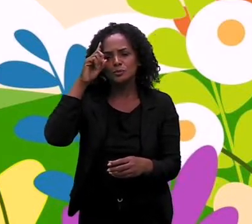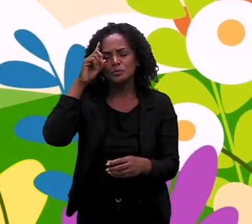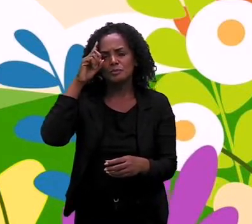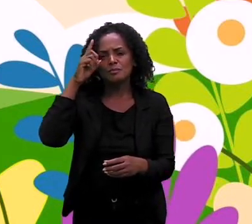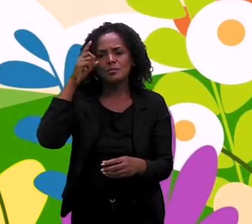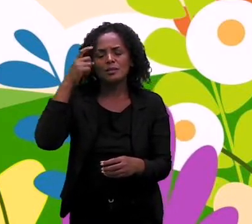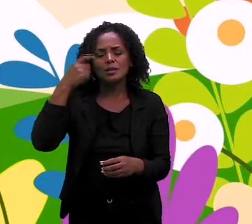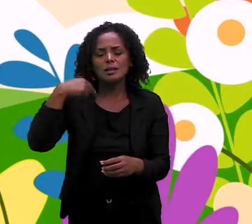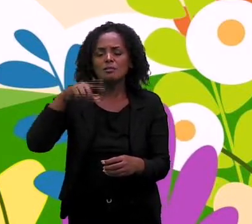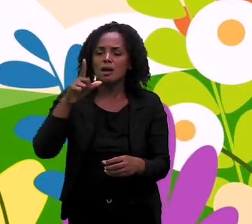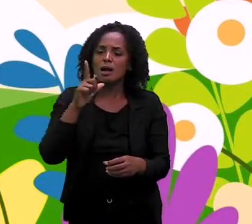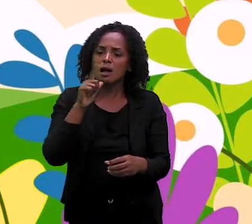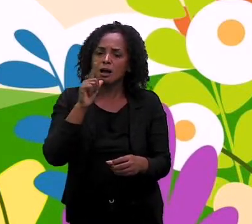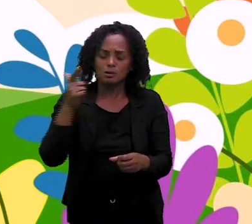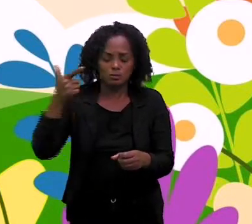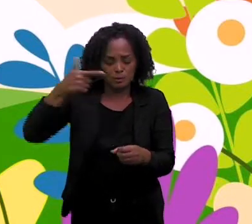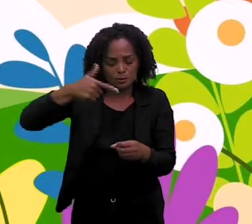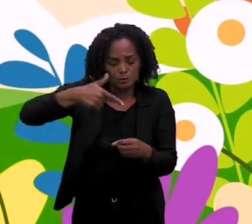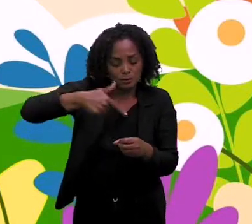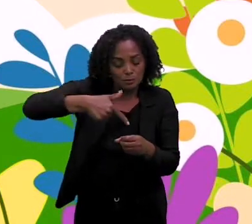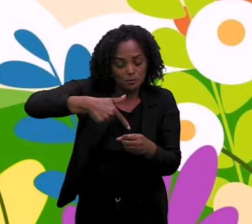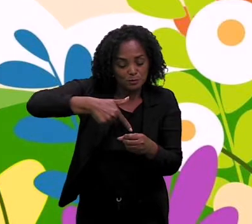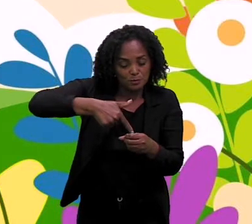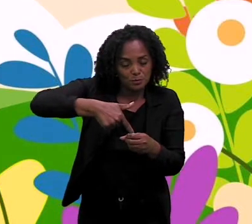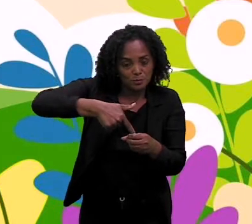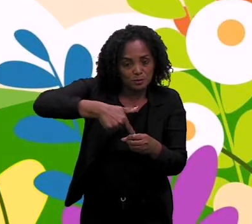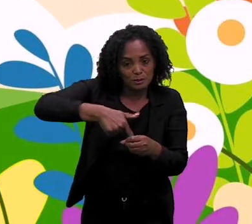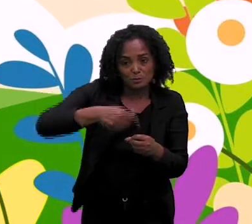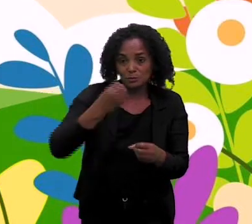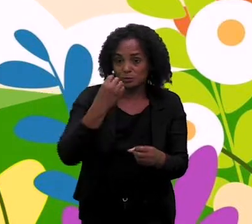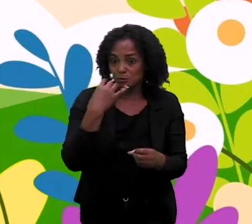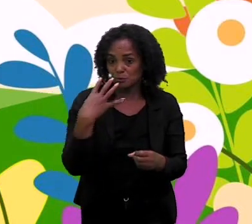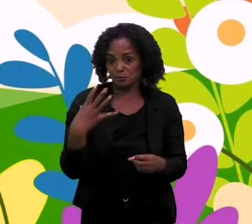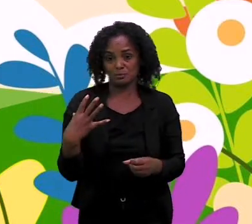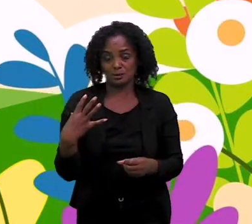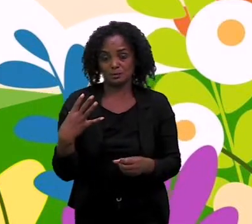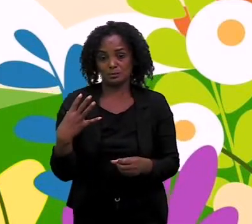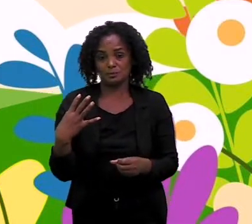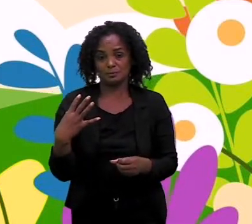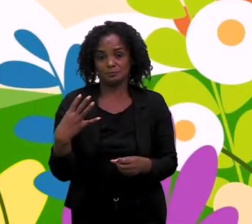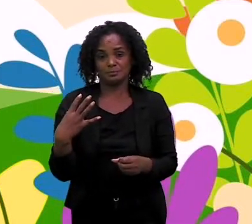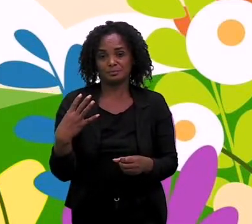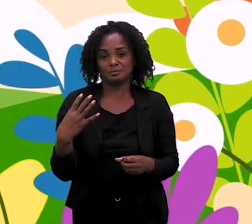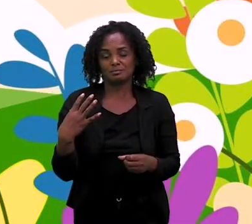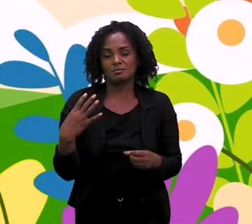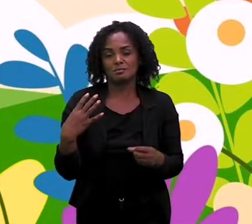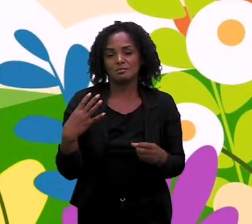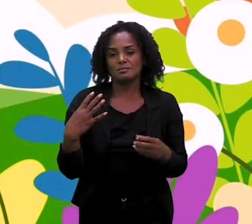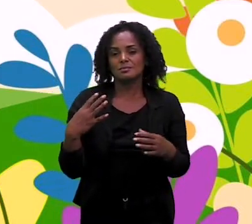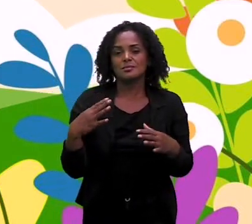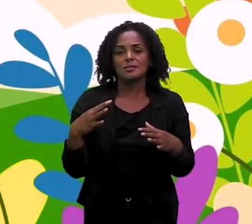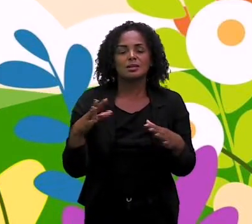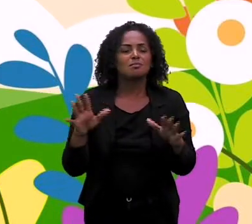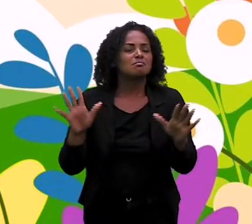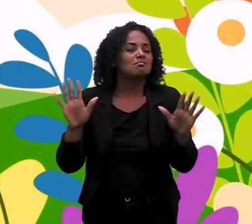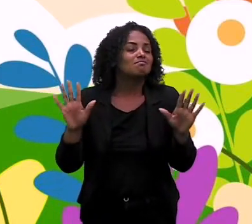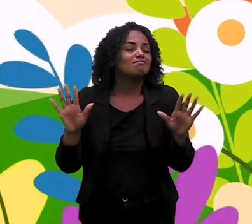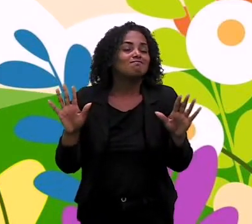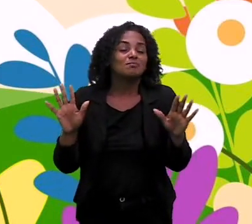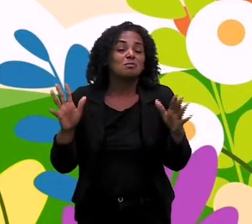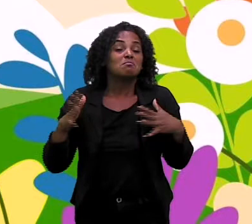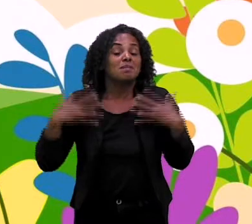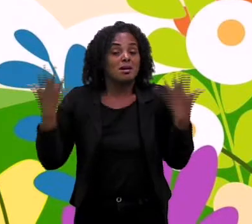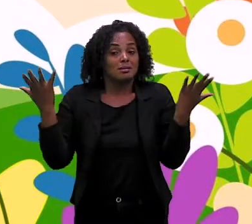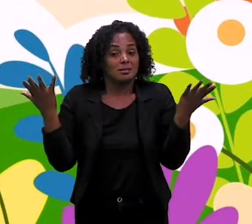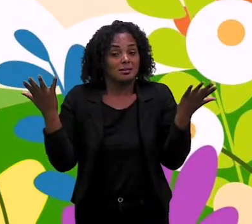ali regar e ver se estava tudo bem. Ah, foi uma alegria